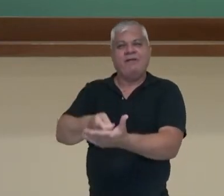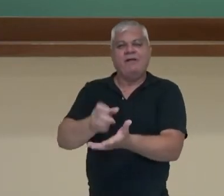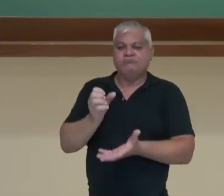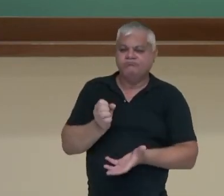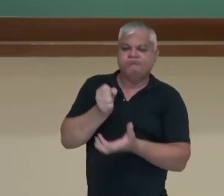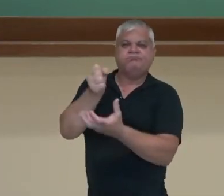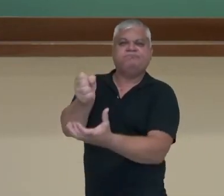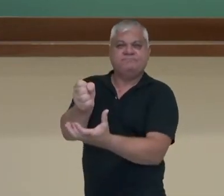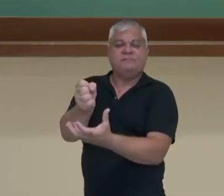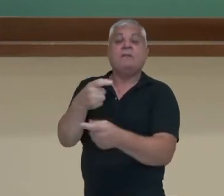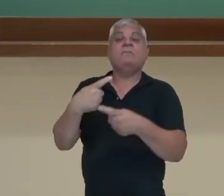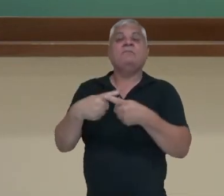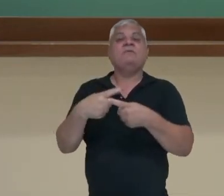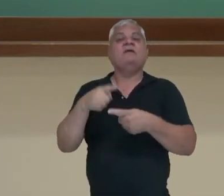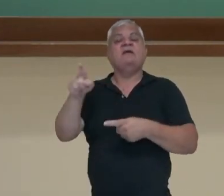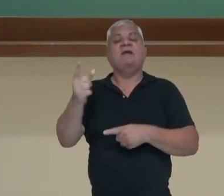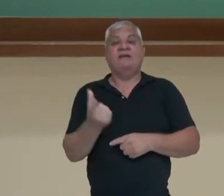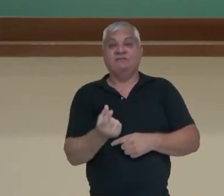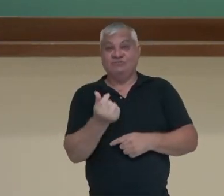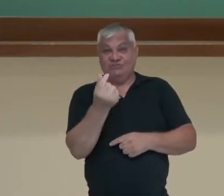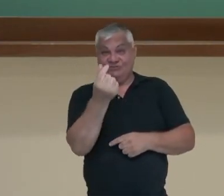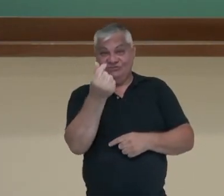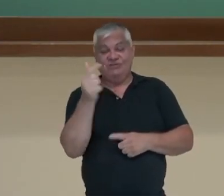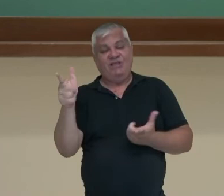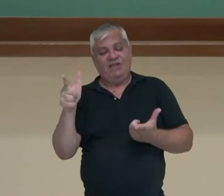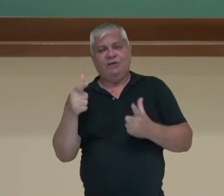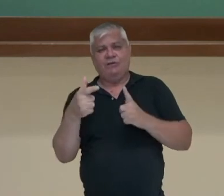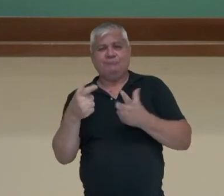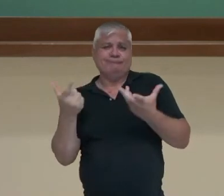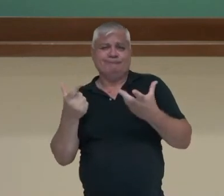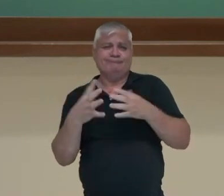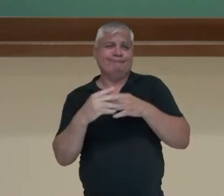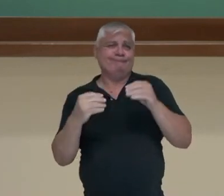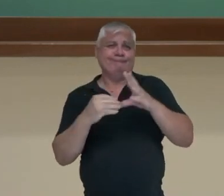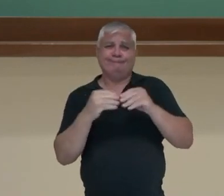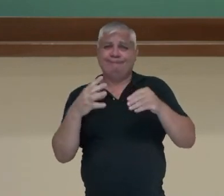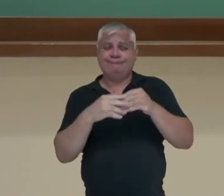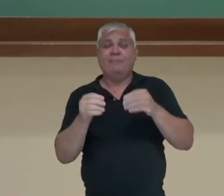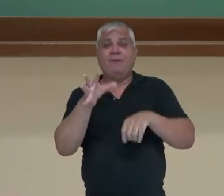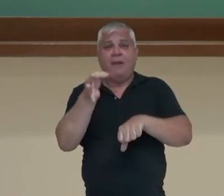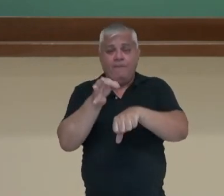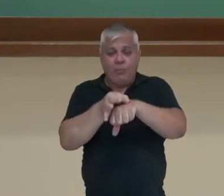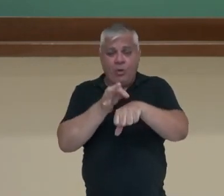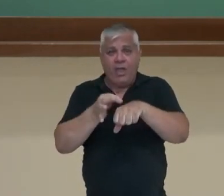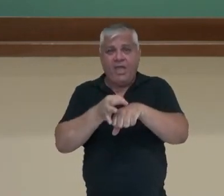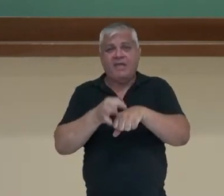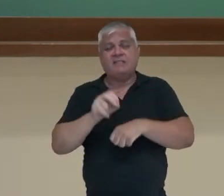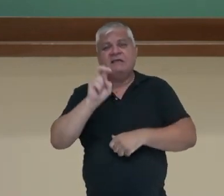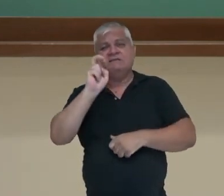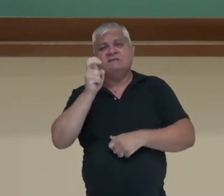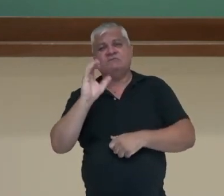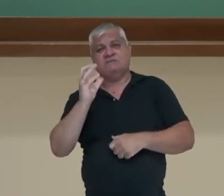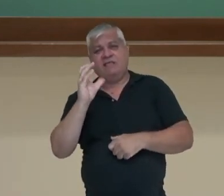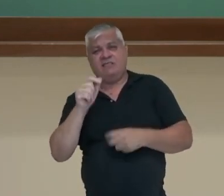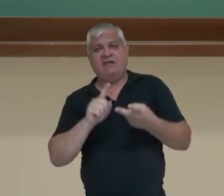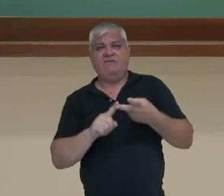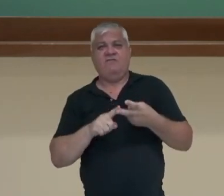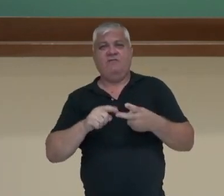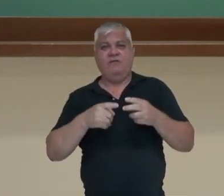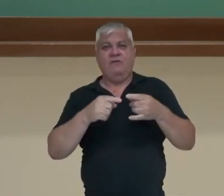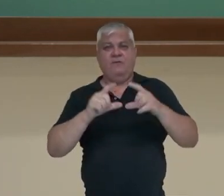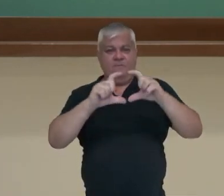fixo, né? Embora o dinheiro é uma coisa abstrata no sentido de uma moeda vale 5 centavos, né? Uma